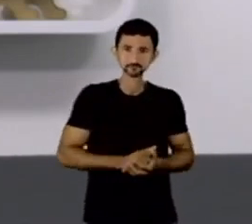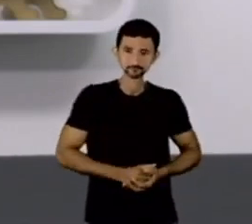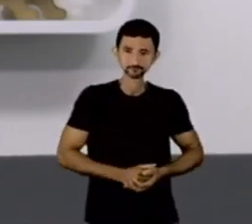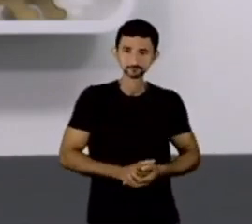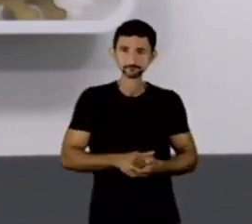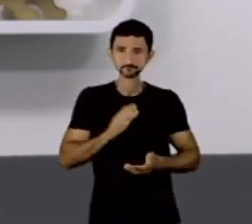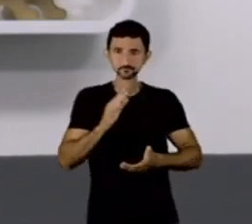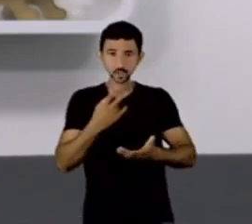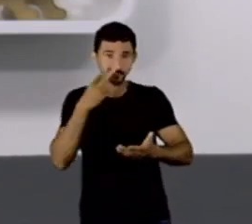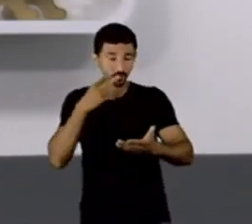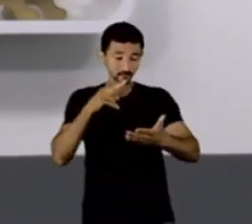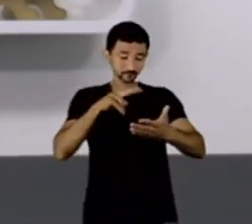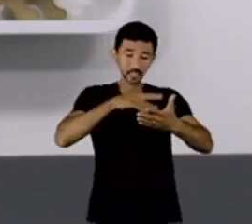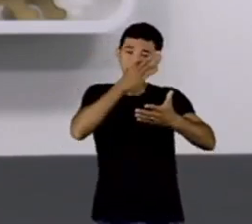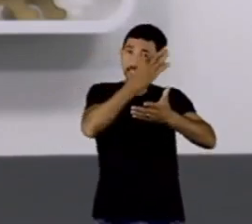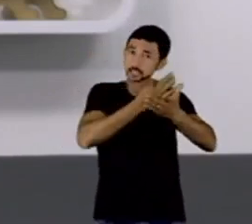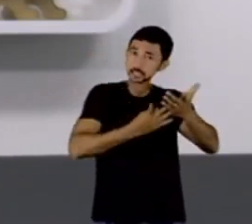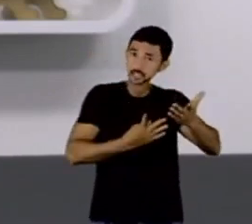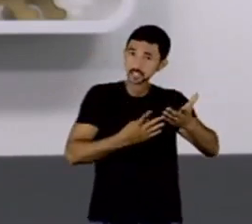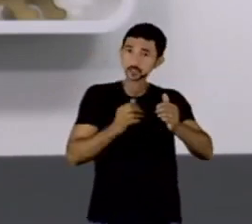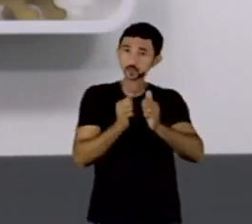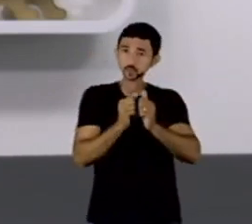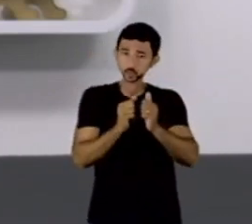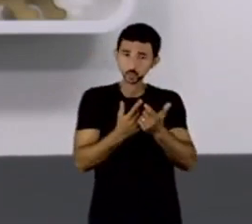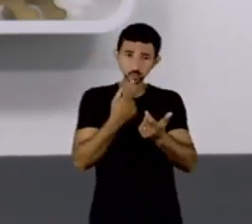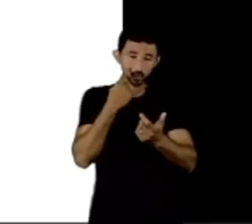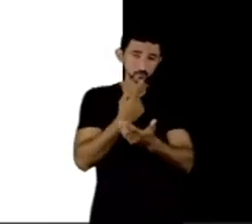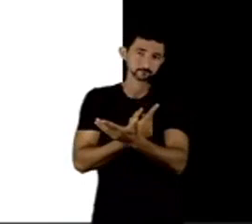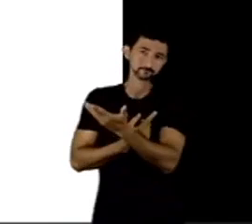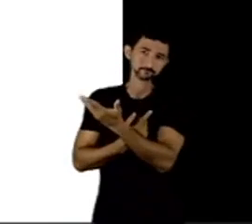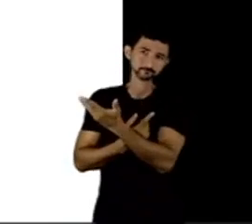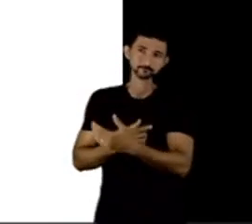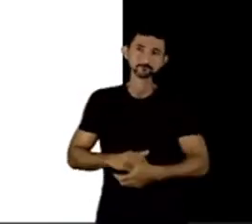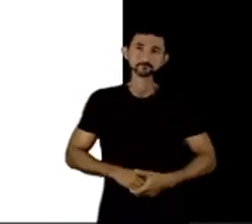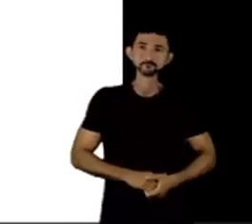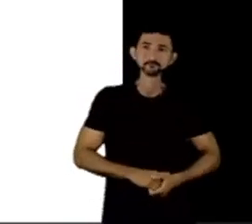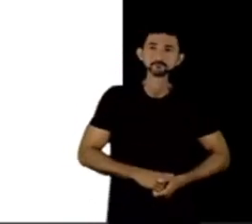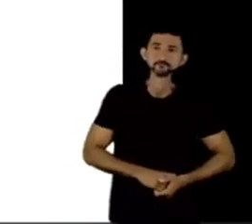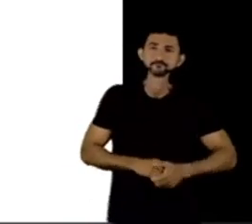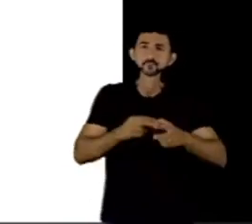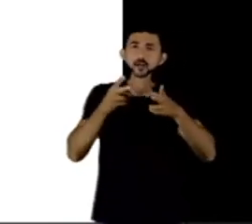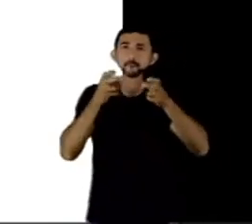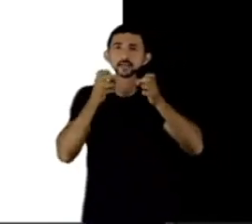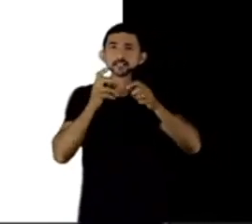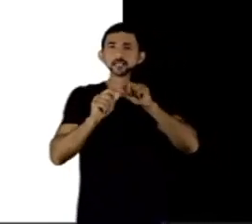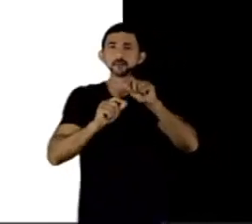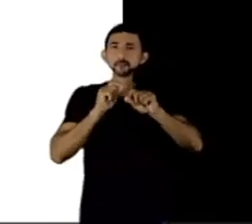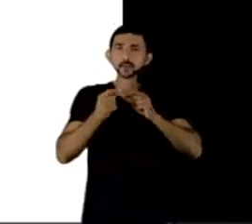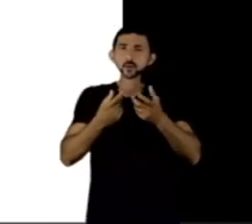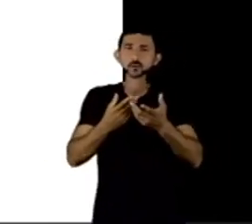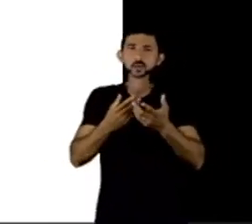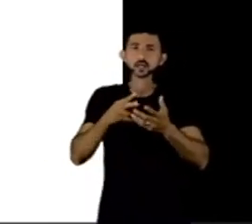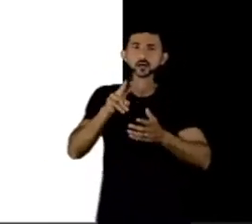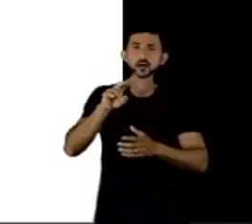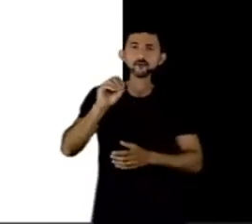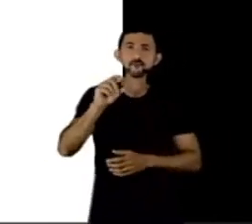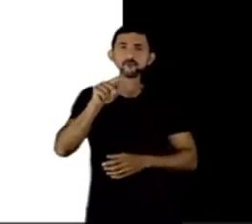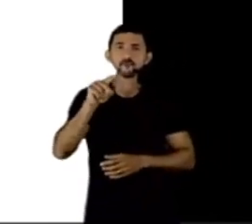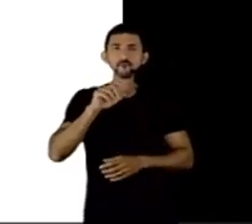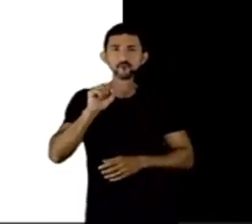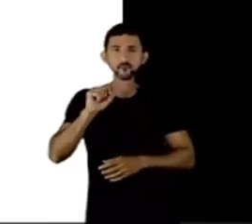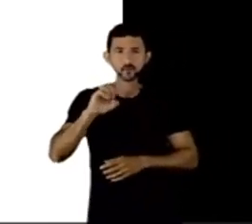agora você vai olhar para o texto junto comigo e você vai perceber como se dá